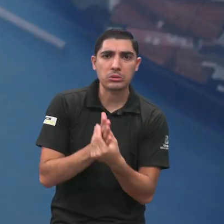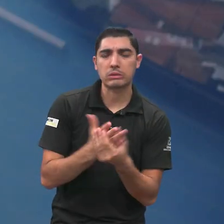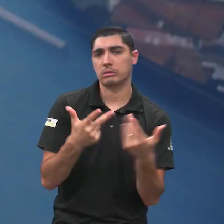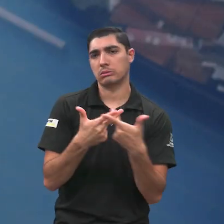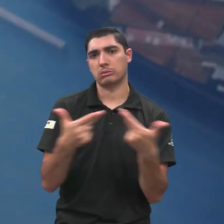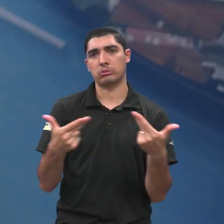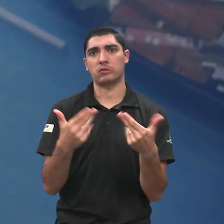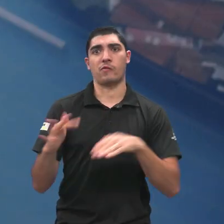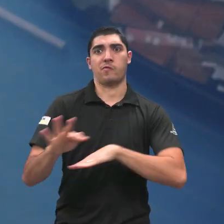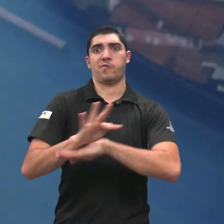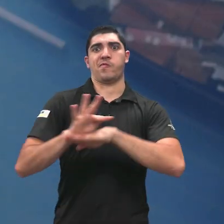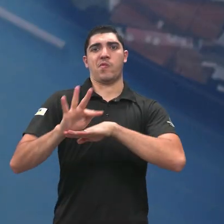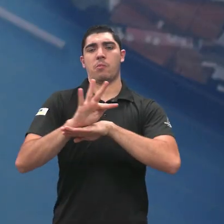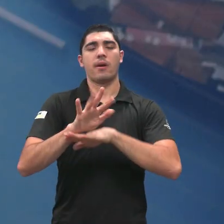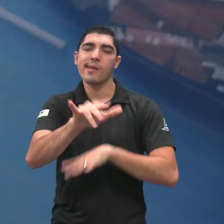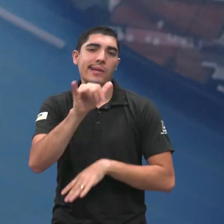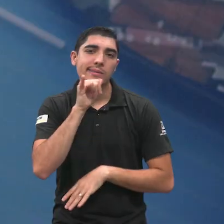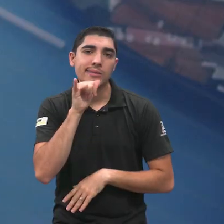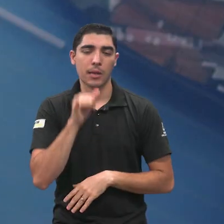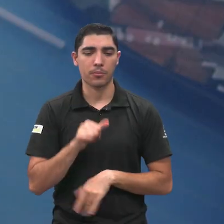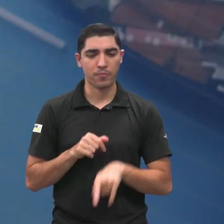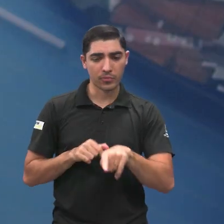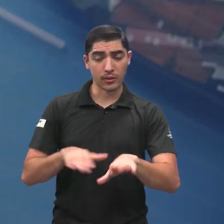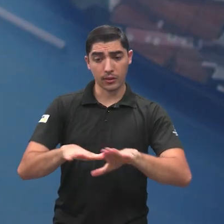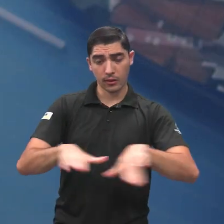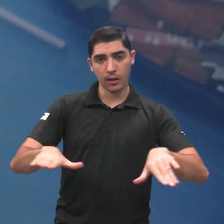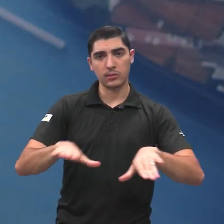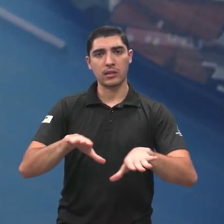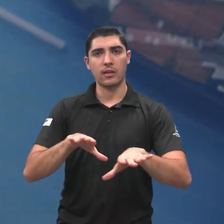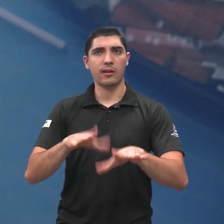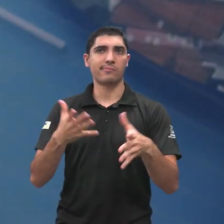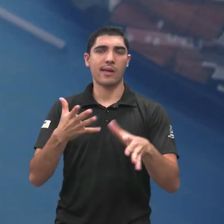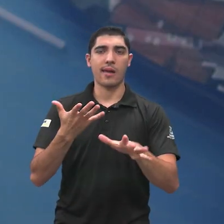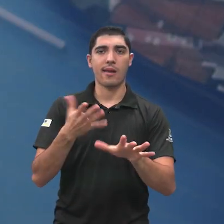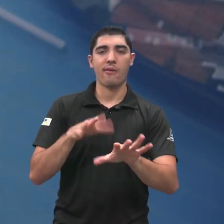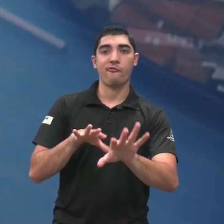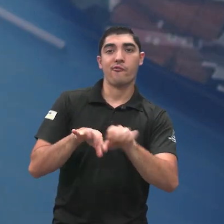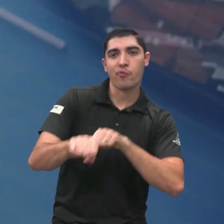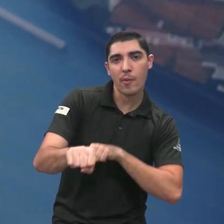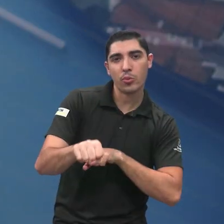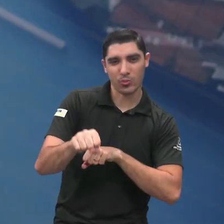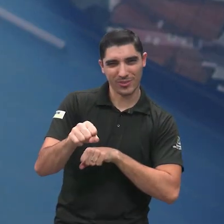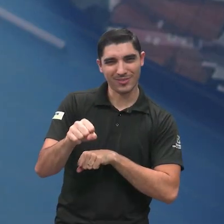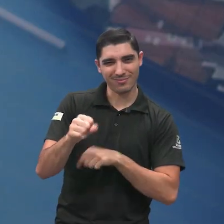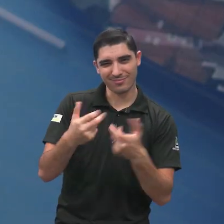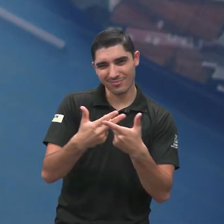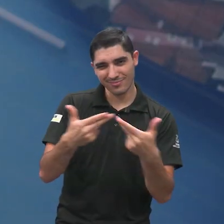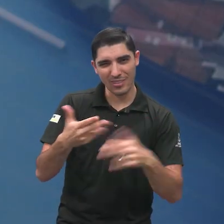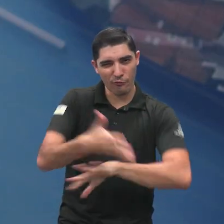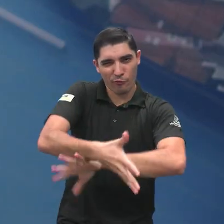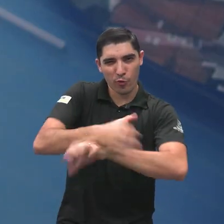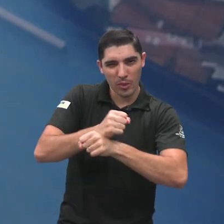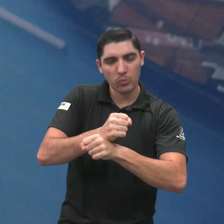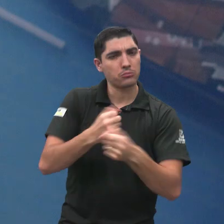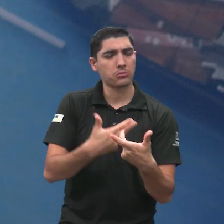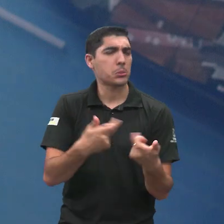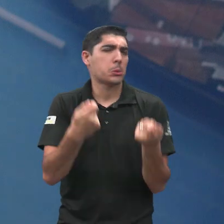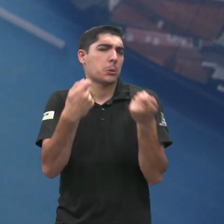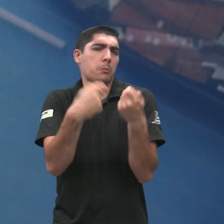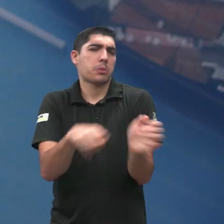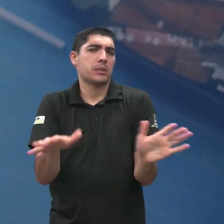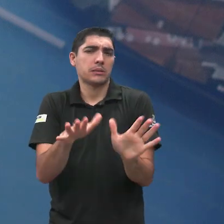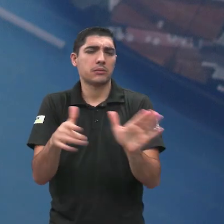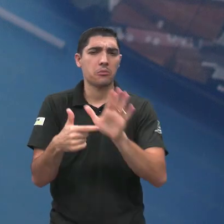não foi colocado, por exemplo, formatura de uma criança, geralmente nós não colocamos, mas é justamente nessa formatura que